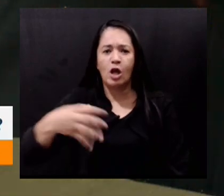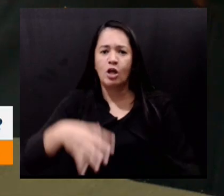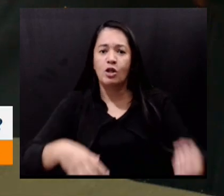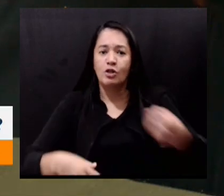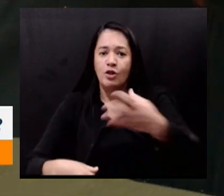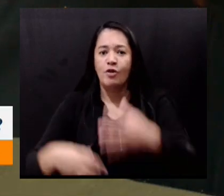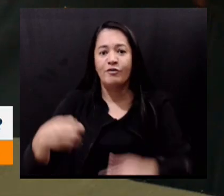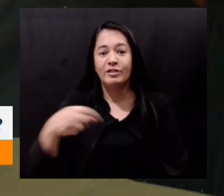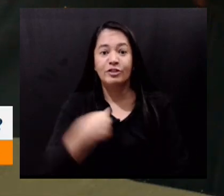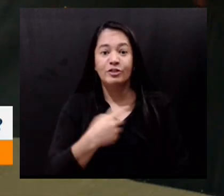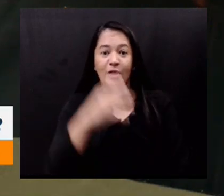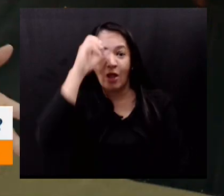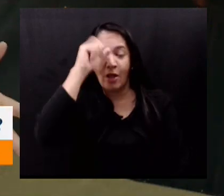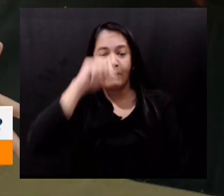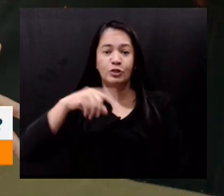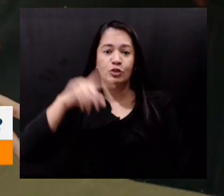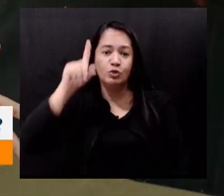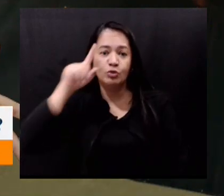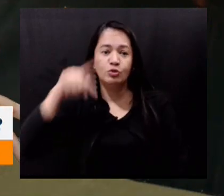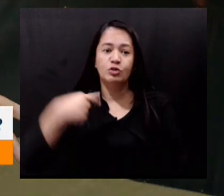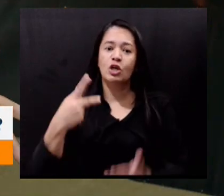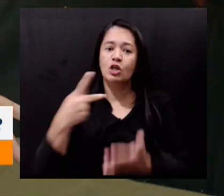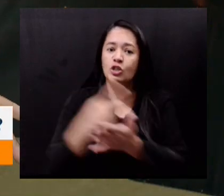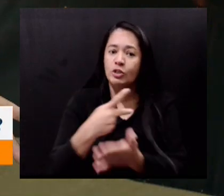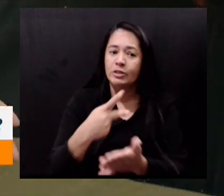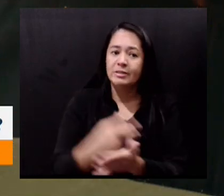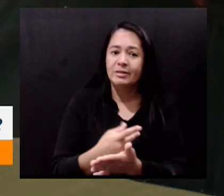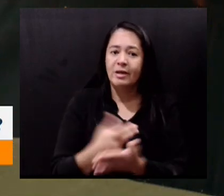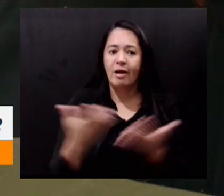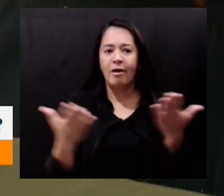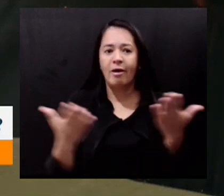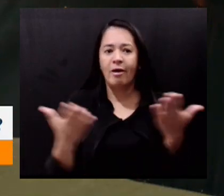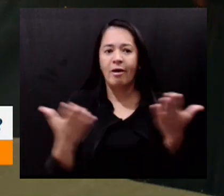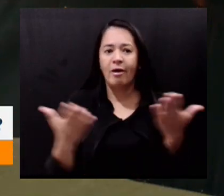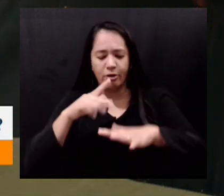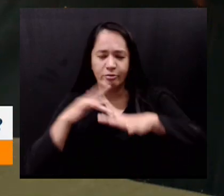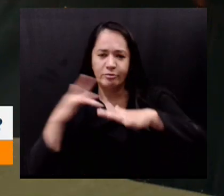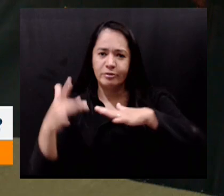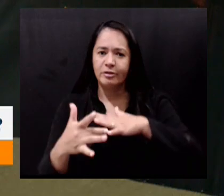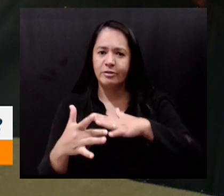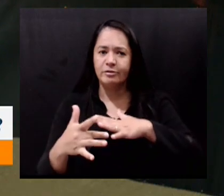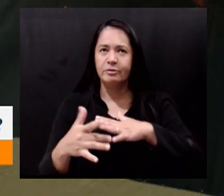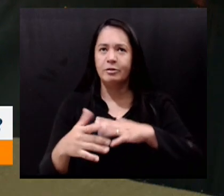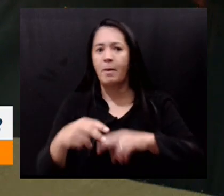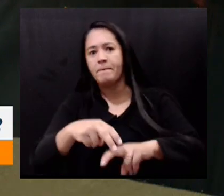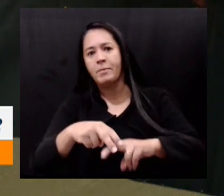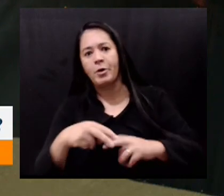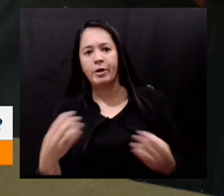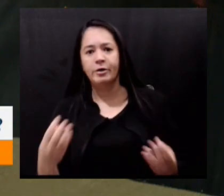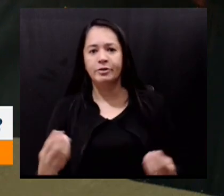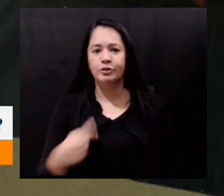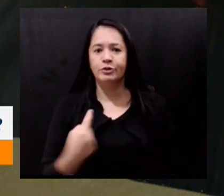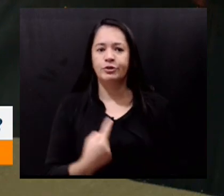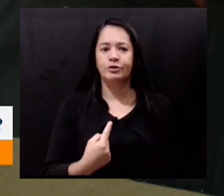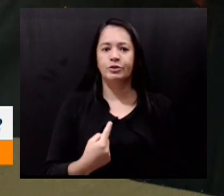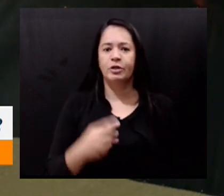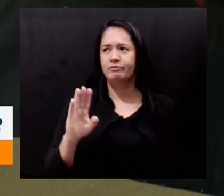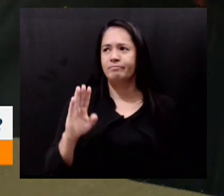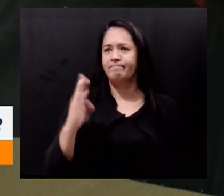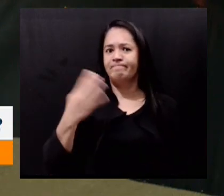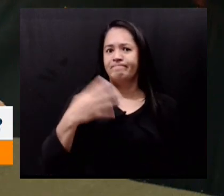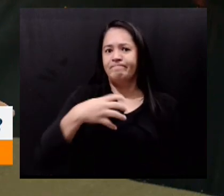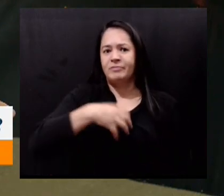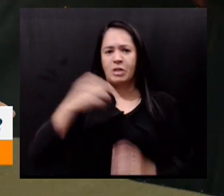comete um deslize. Agora, por conta da rede social, por conta de que nós temos uma falsa sensação de poder, nós